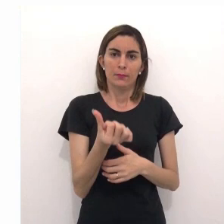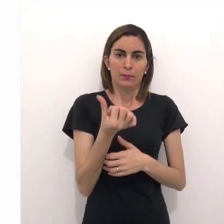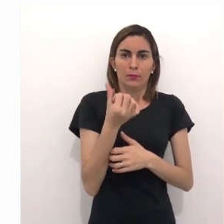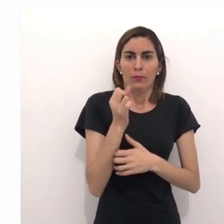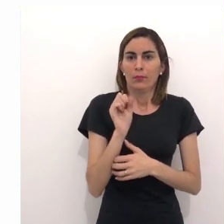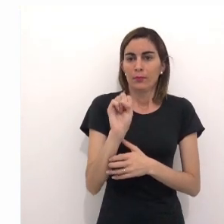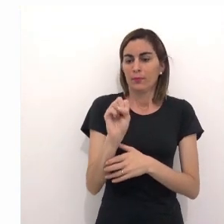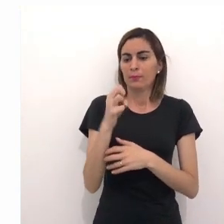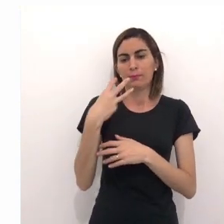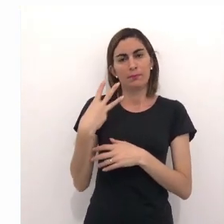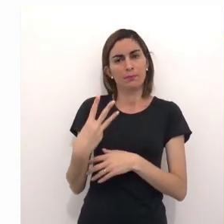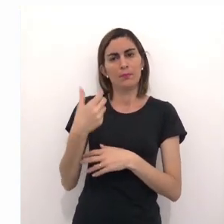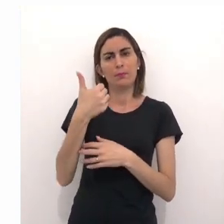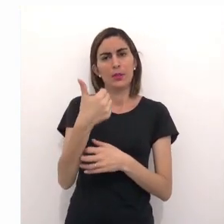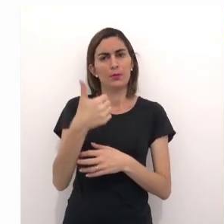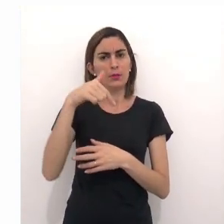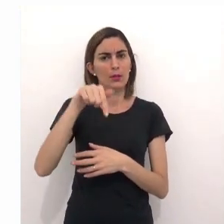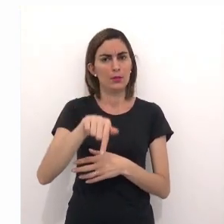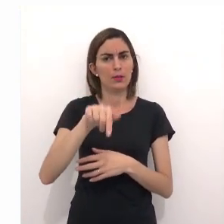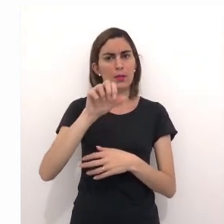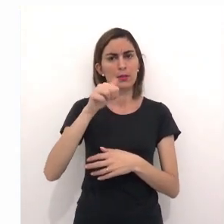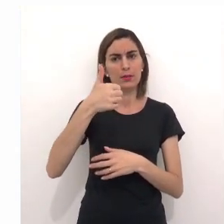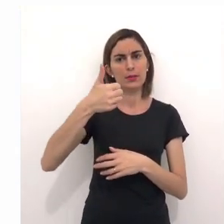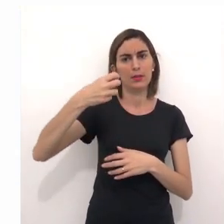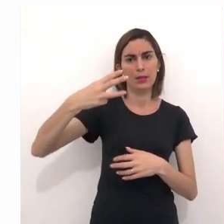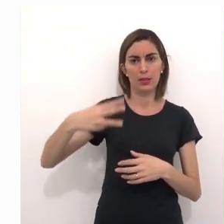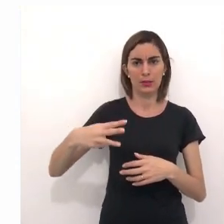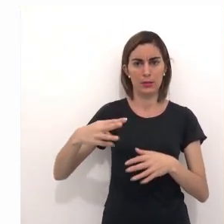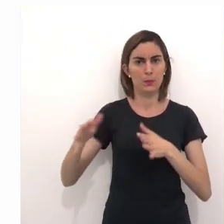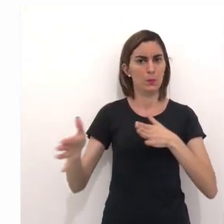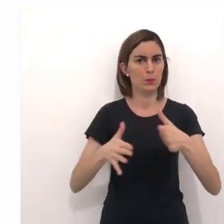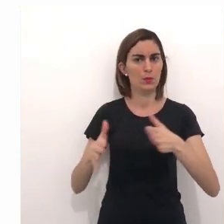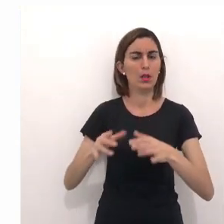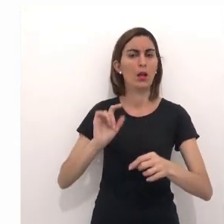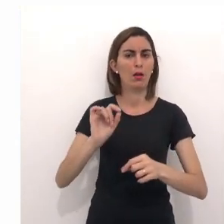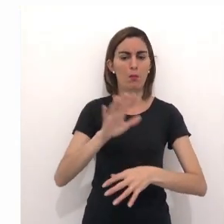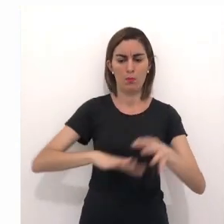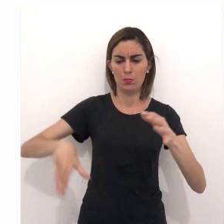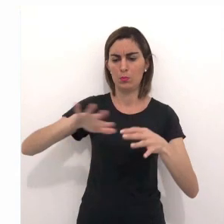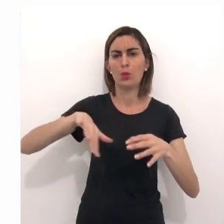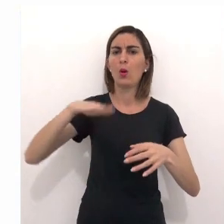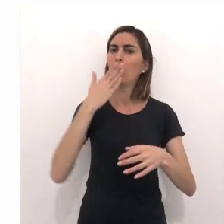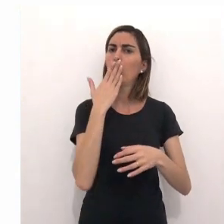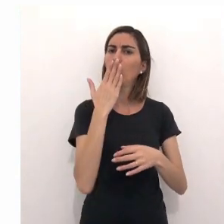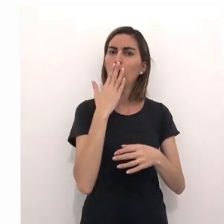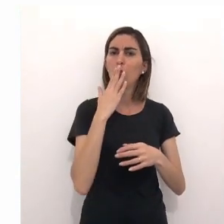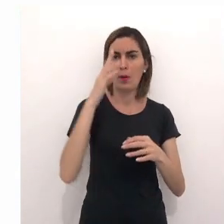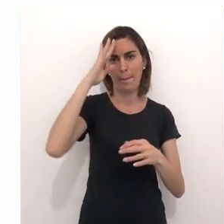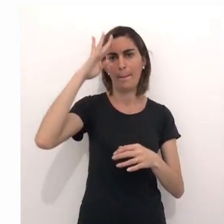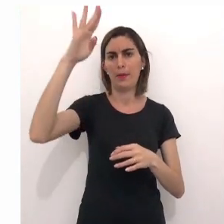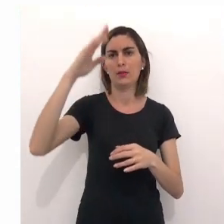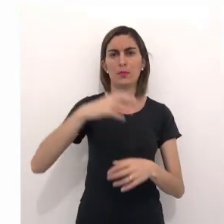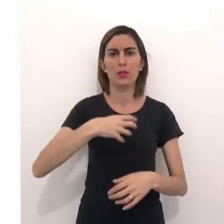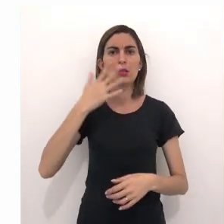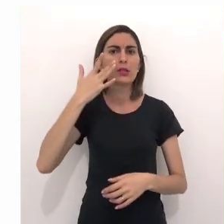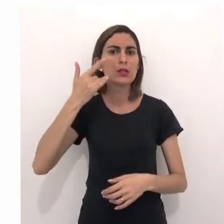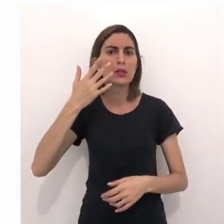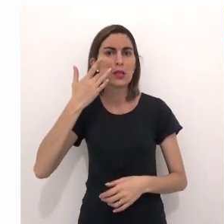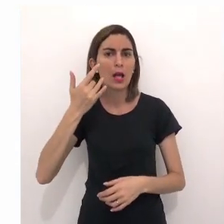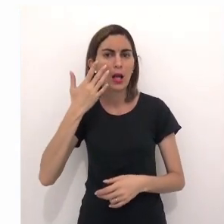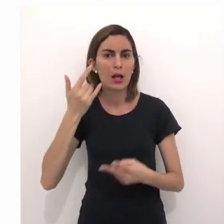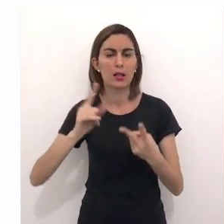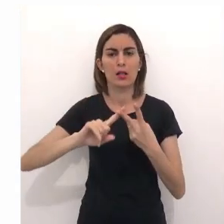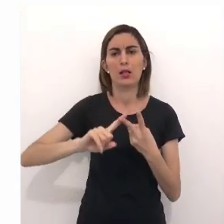1683 e 1713, que envolveu nativos principalmente do Ceará e